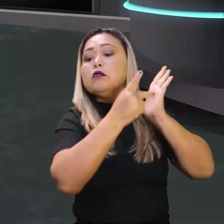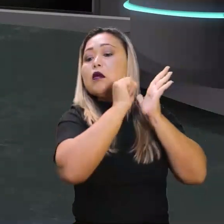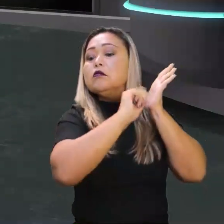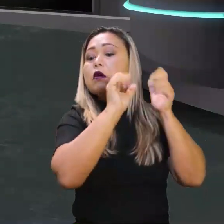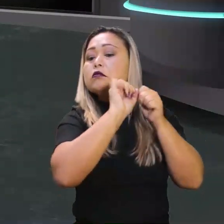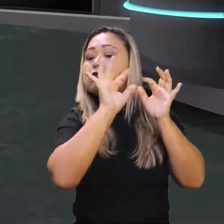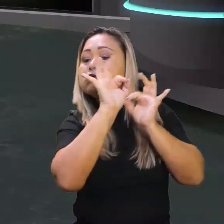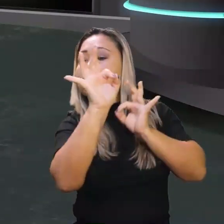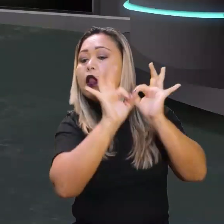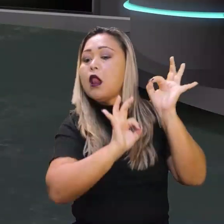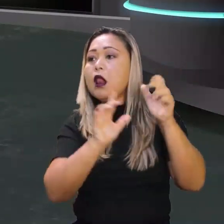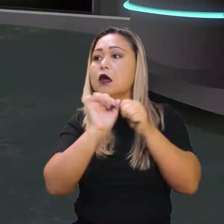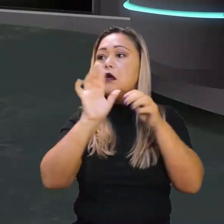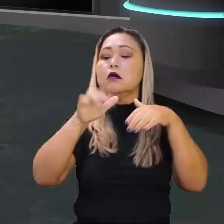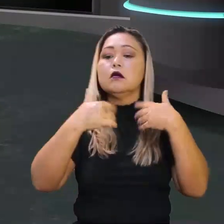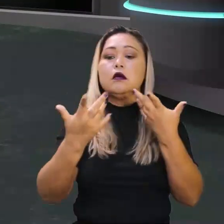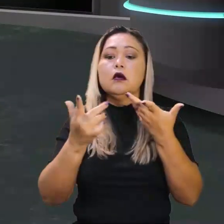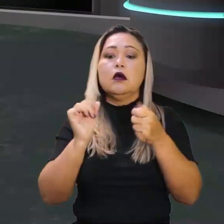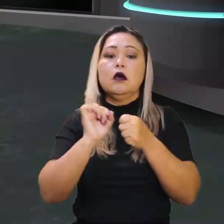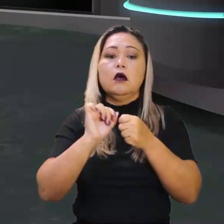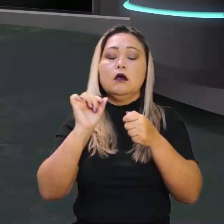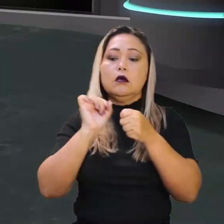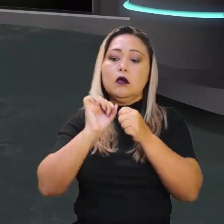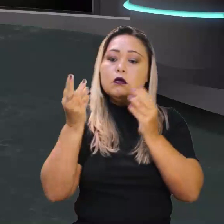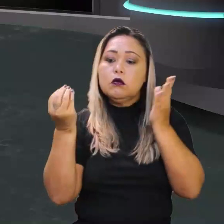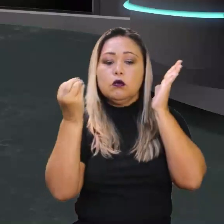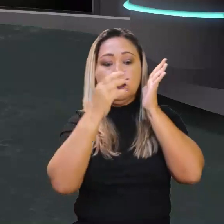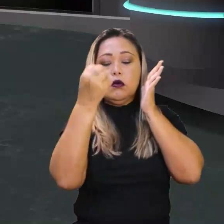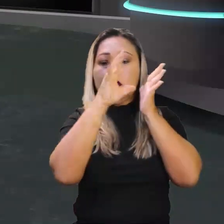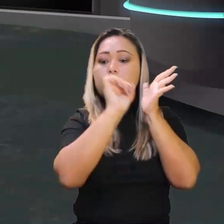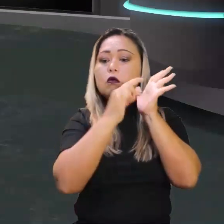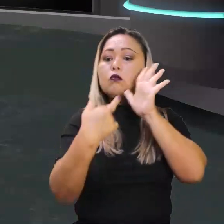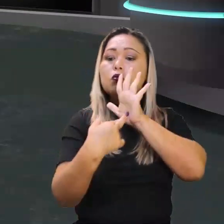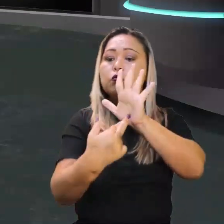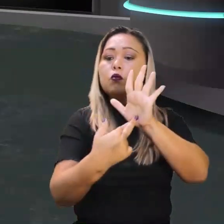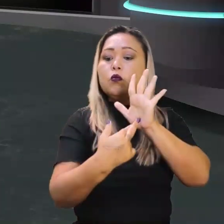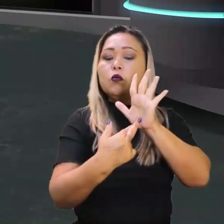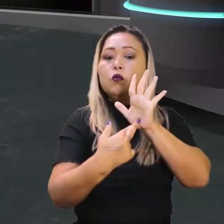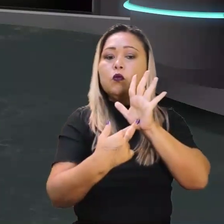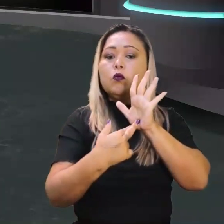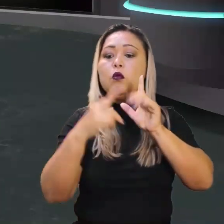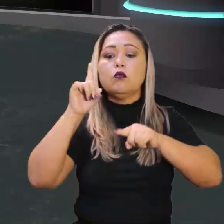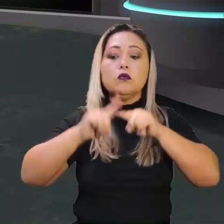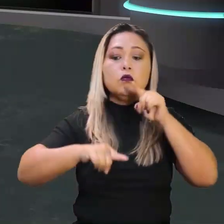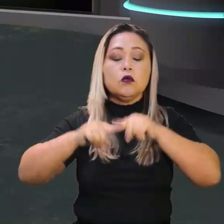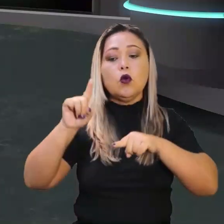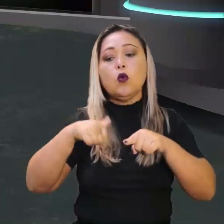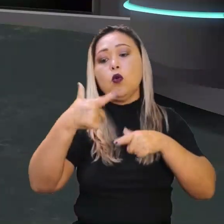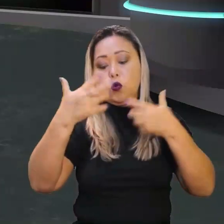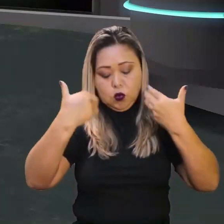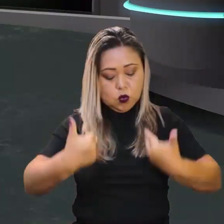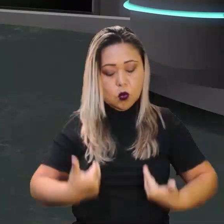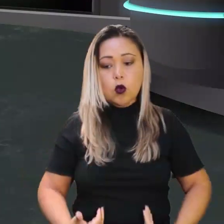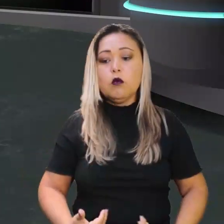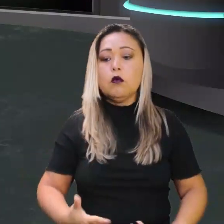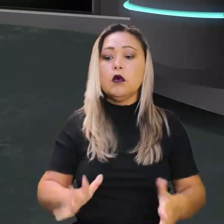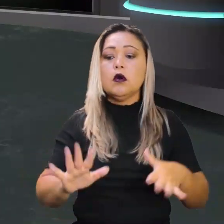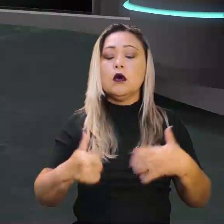geométricas, traços, linhas, faziam ali na sua composição uma representação de um objeto ou do corpo